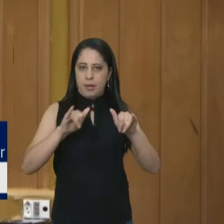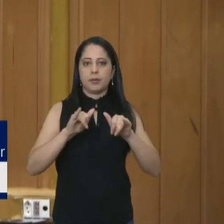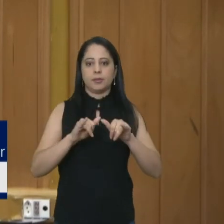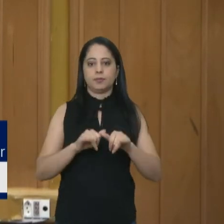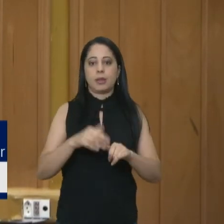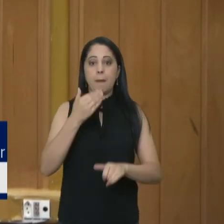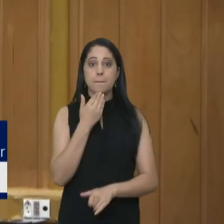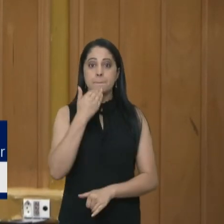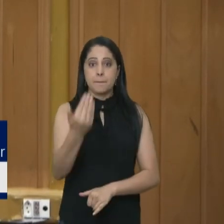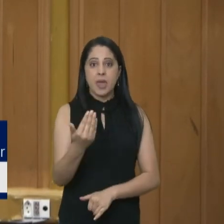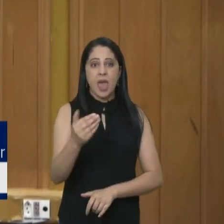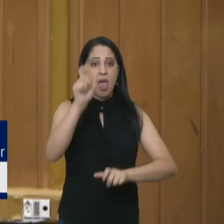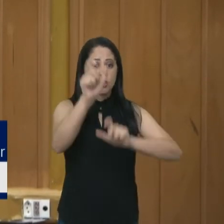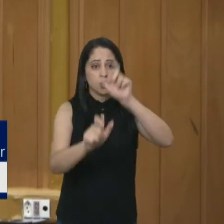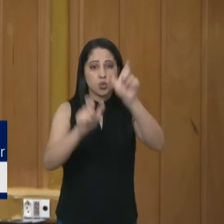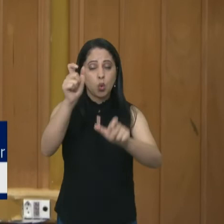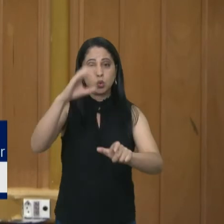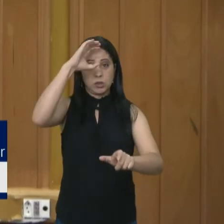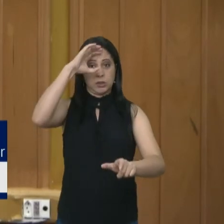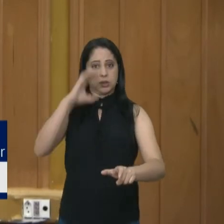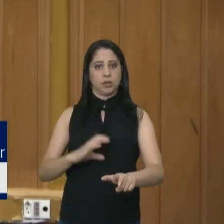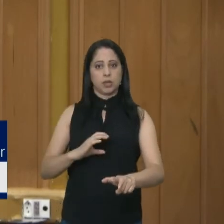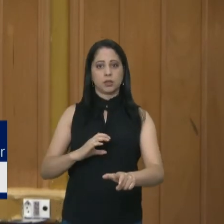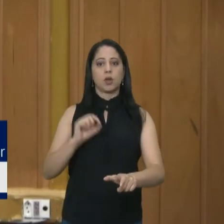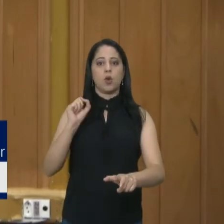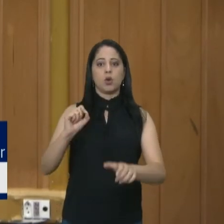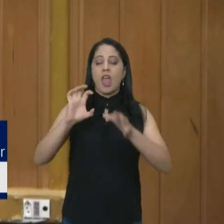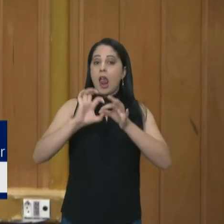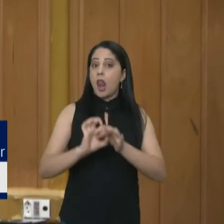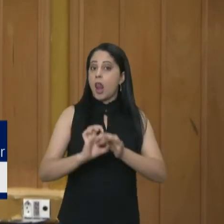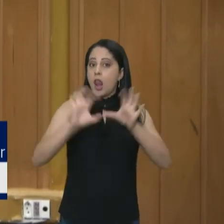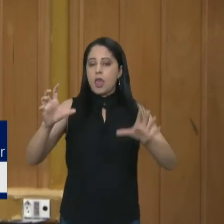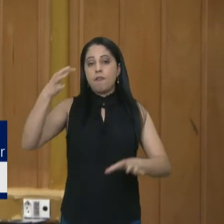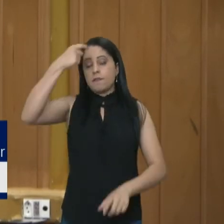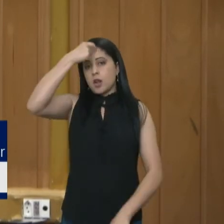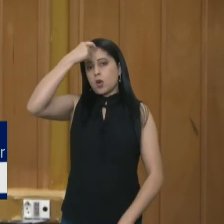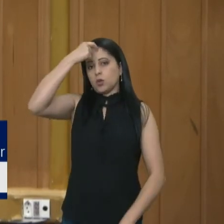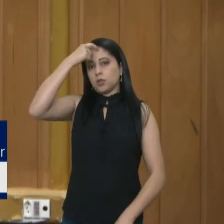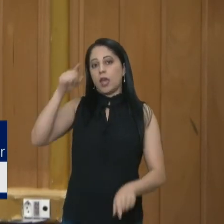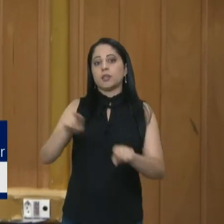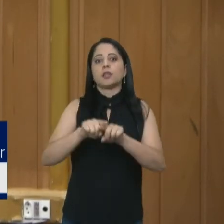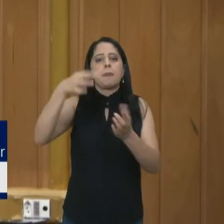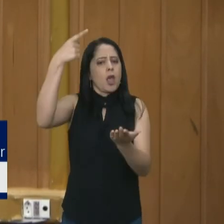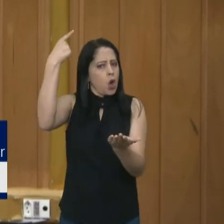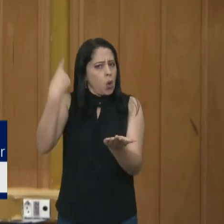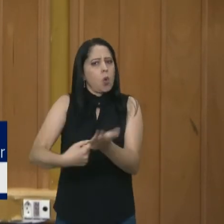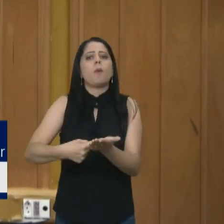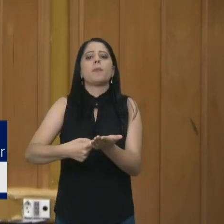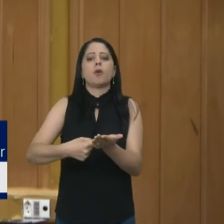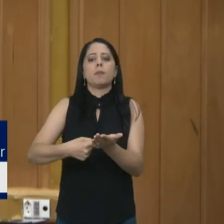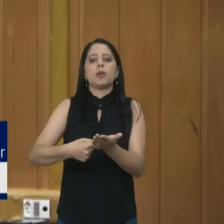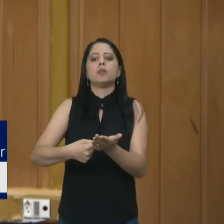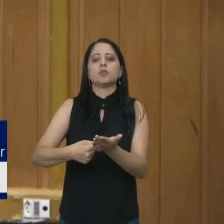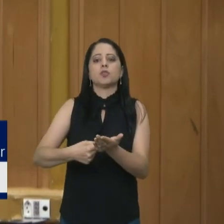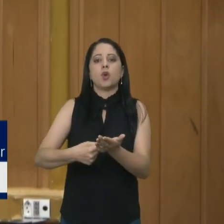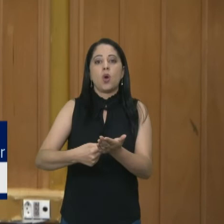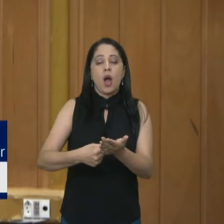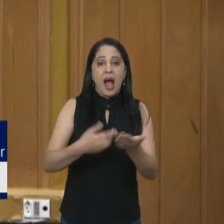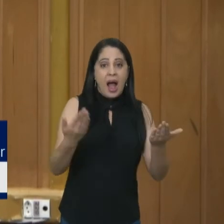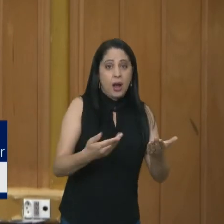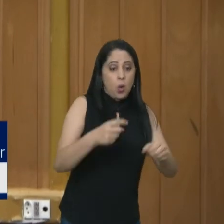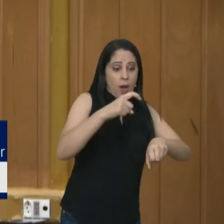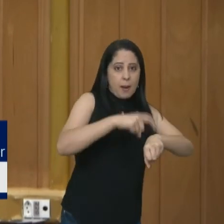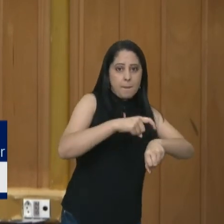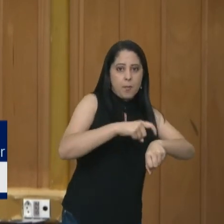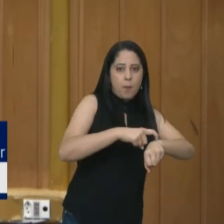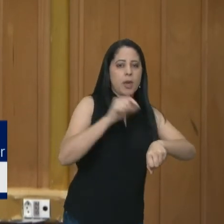Convocamos todos os cidadãos e cidadãs na liberdade de sua consciência e compromisso com o bem comum a fazerem neste momento